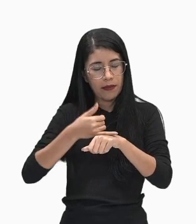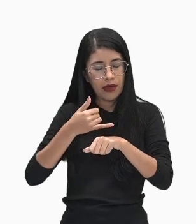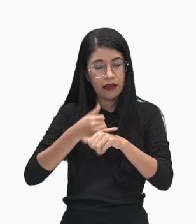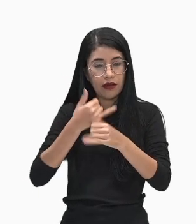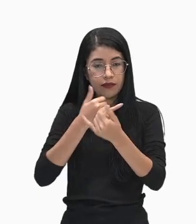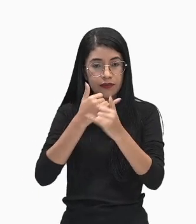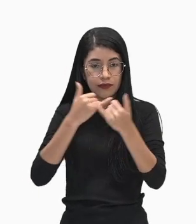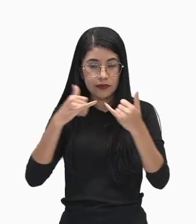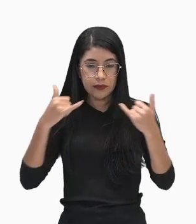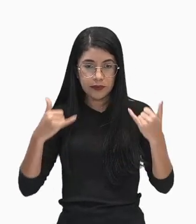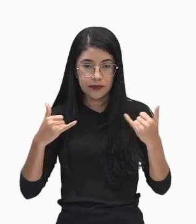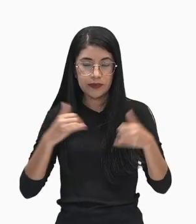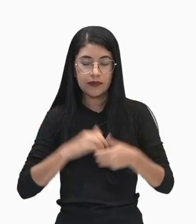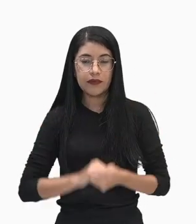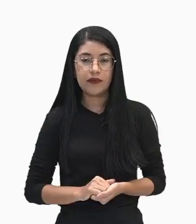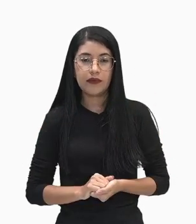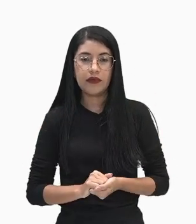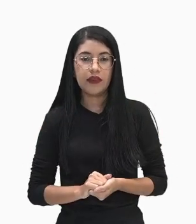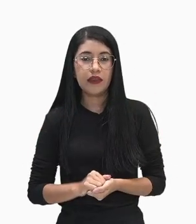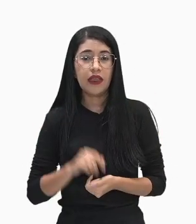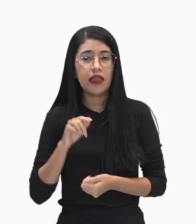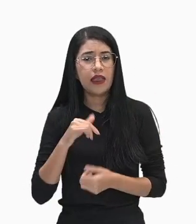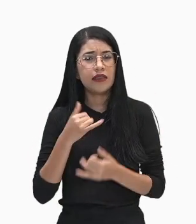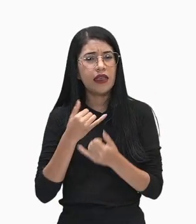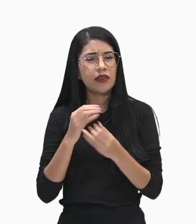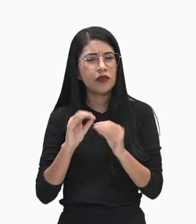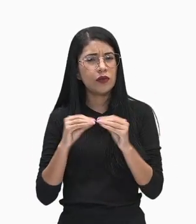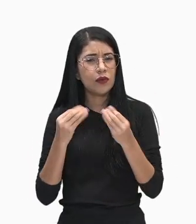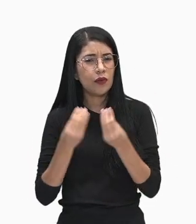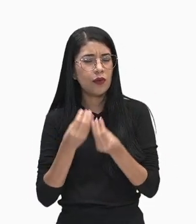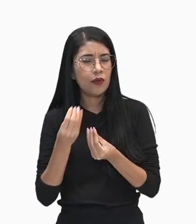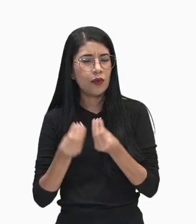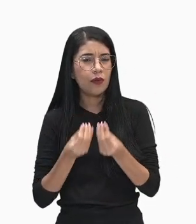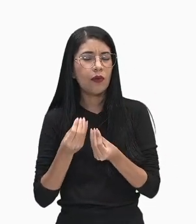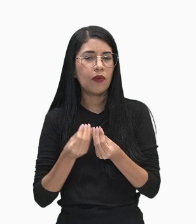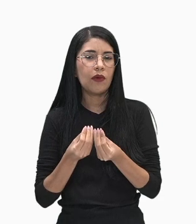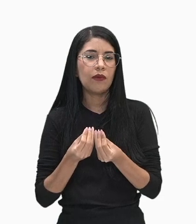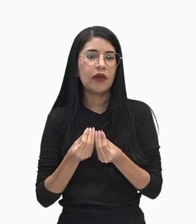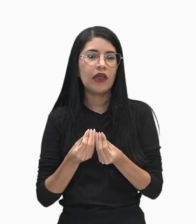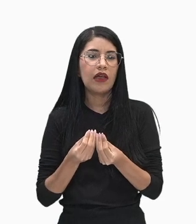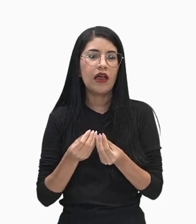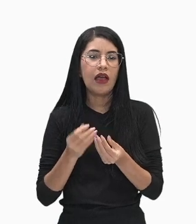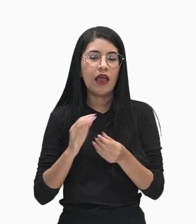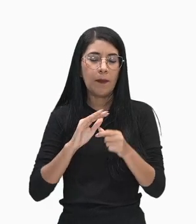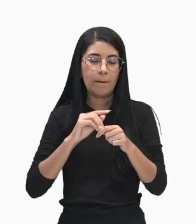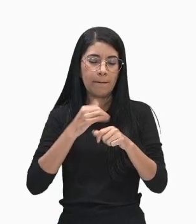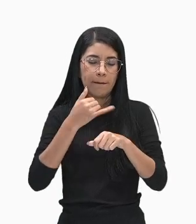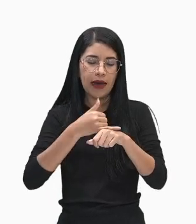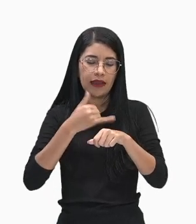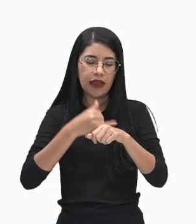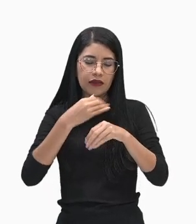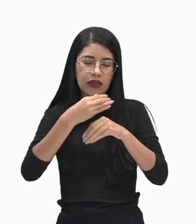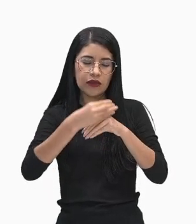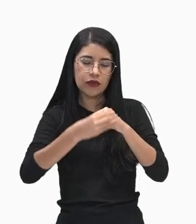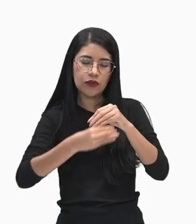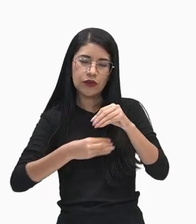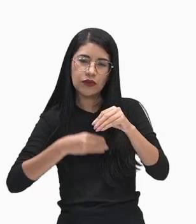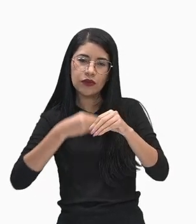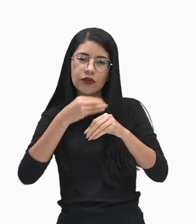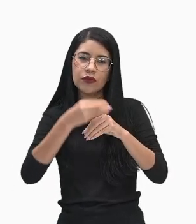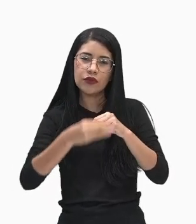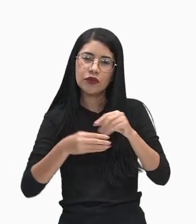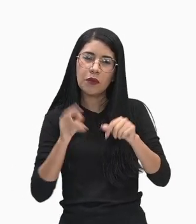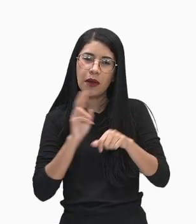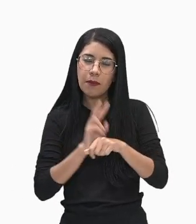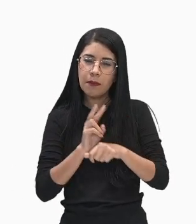em soluções e essas soluções vão banhar alguns determinados metais, né? Para dar um tratamento